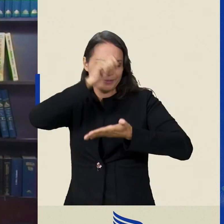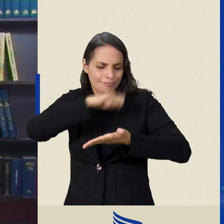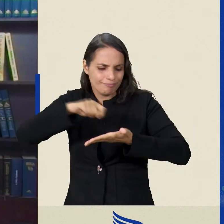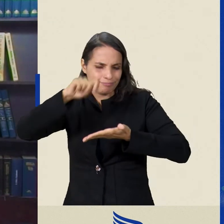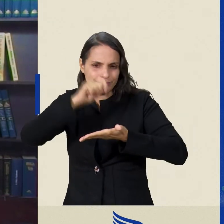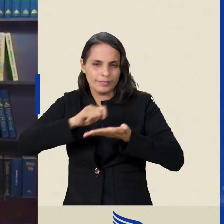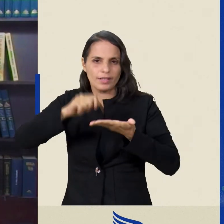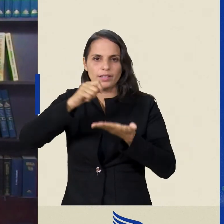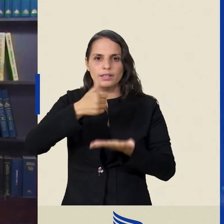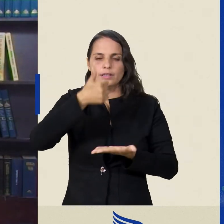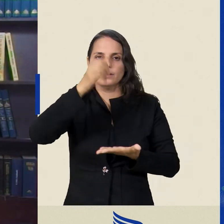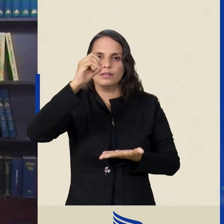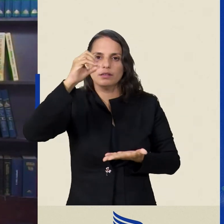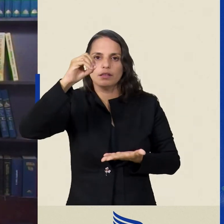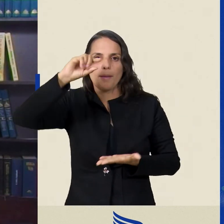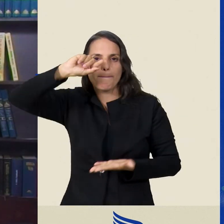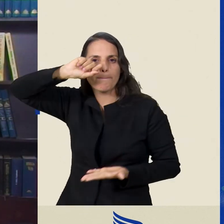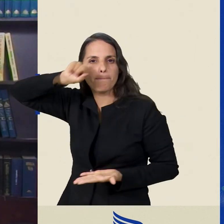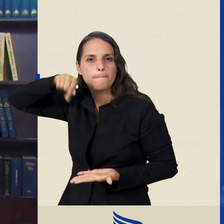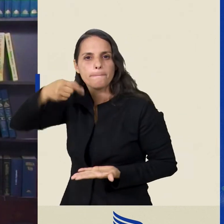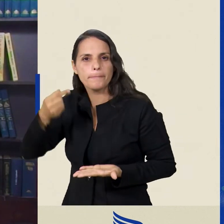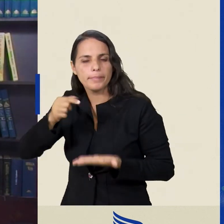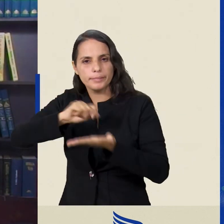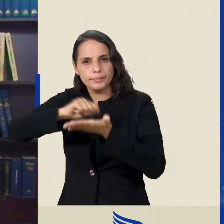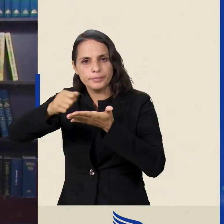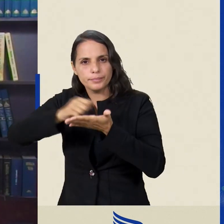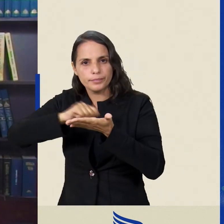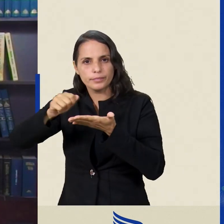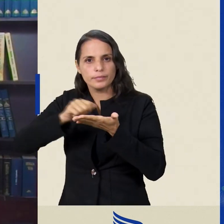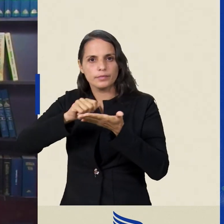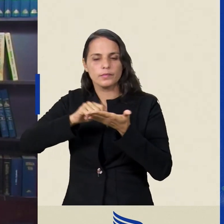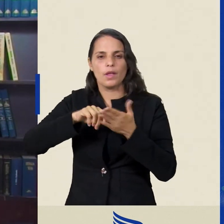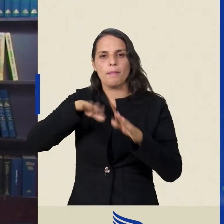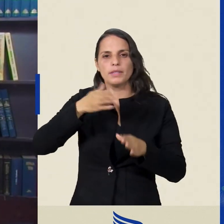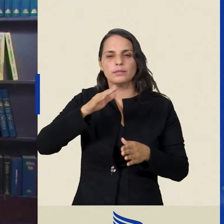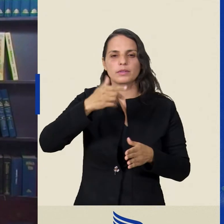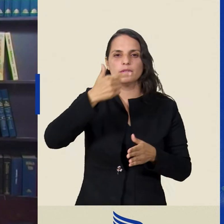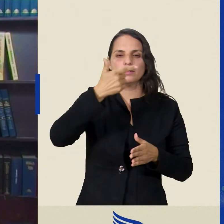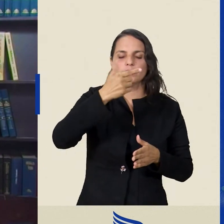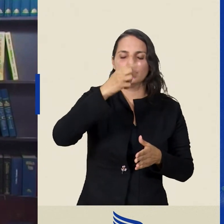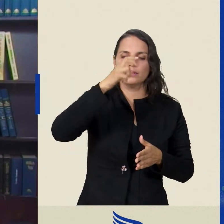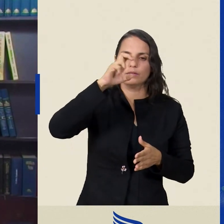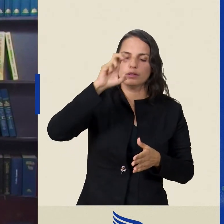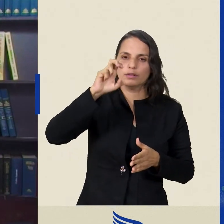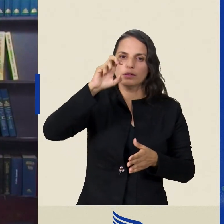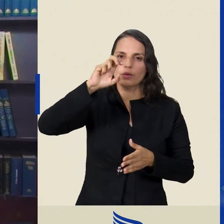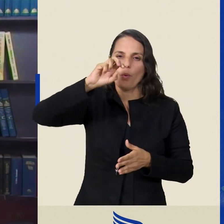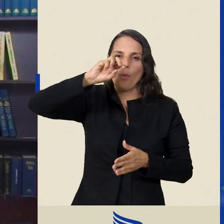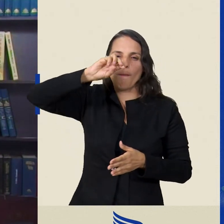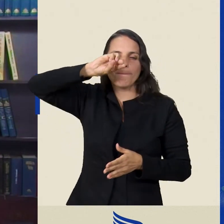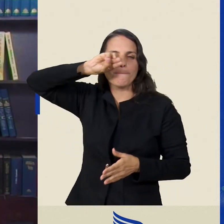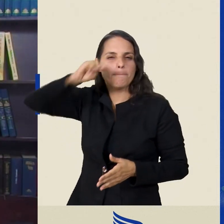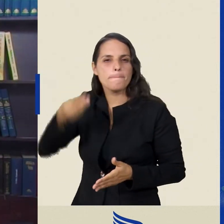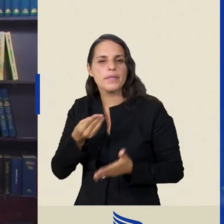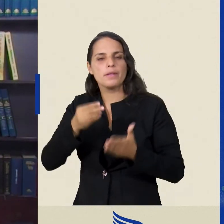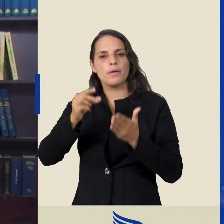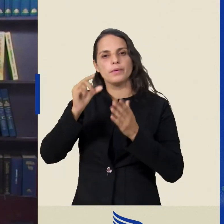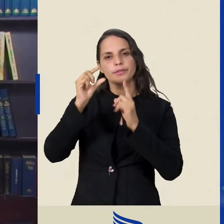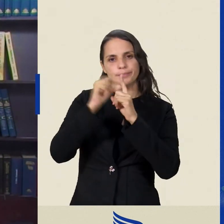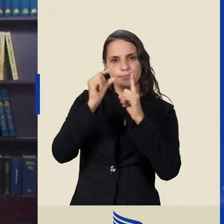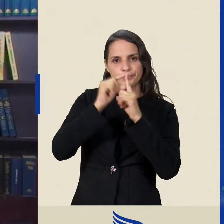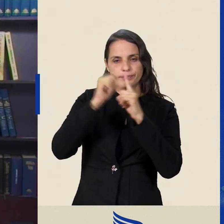corresponde a mais ou menos 25 milhões de palavras. Para se ter uma visão do